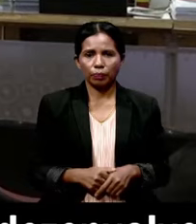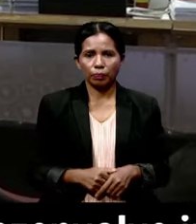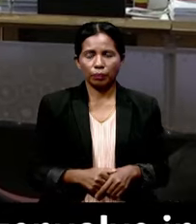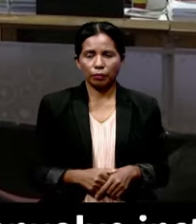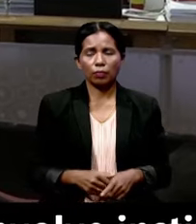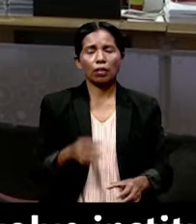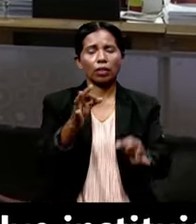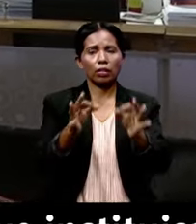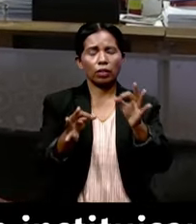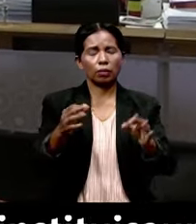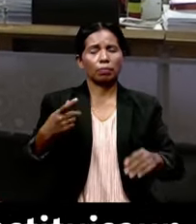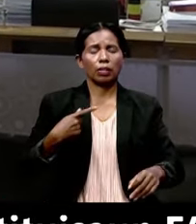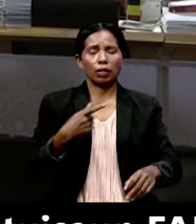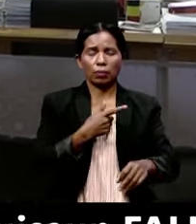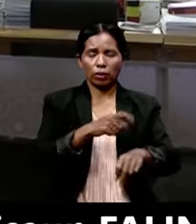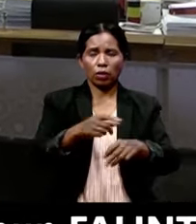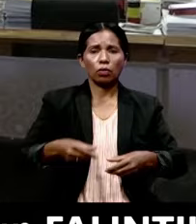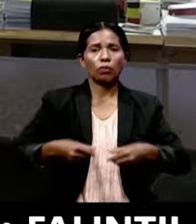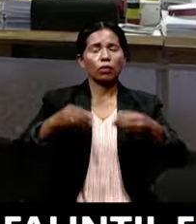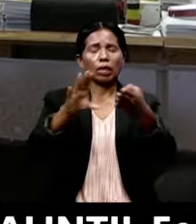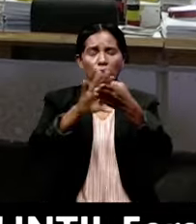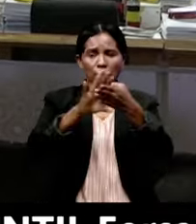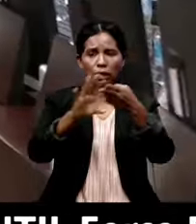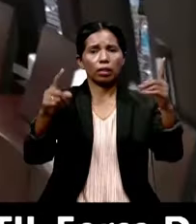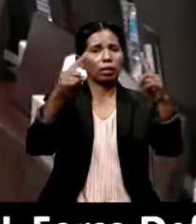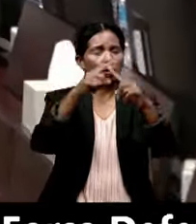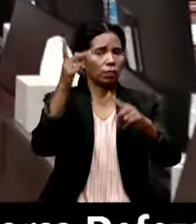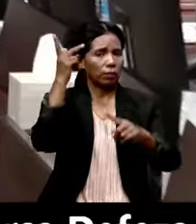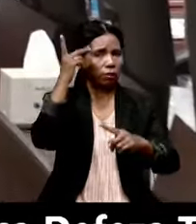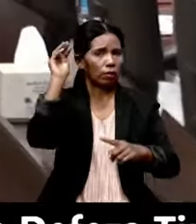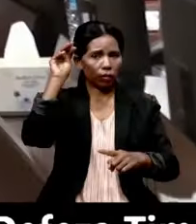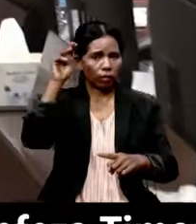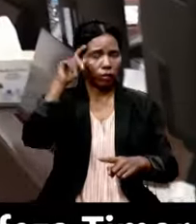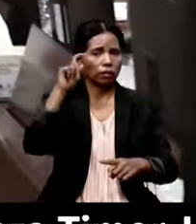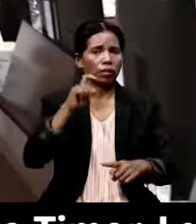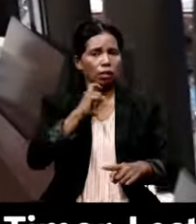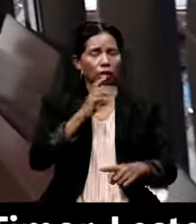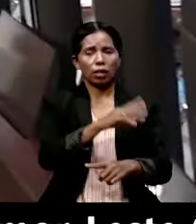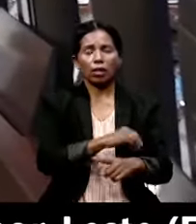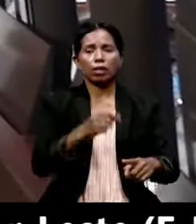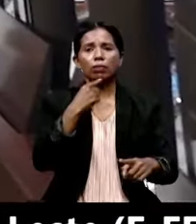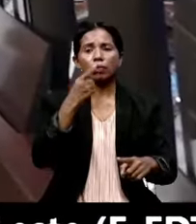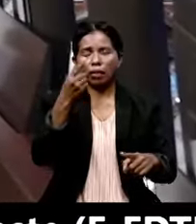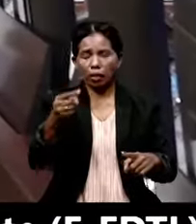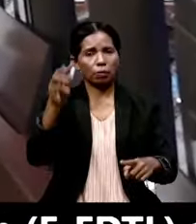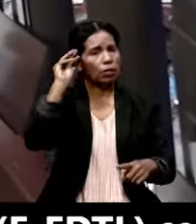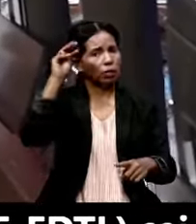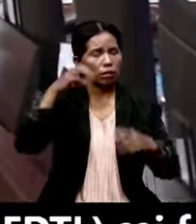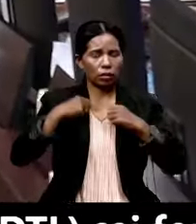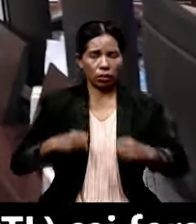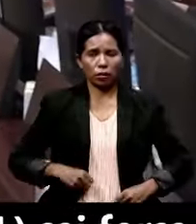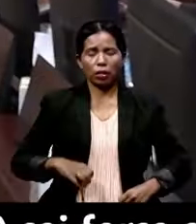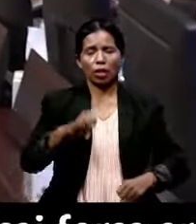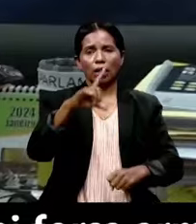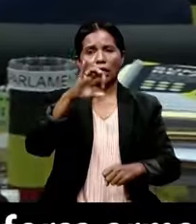Mas que o Parlamento Nacional foi uma carta oficial para o primeiro-ministro Kairala Sanon Guzmão, autoriza ministra de Saúde Elia dos